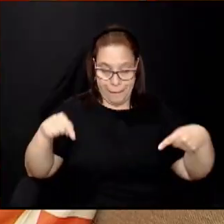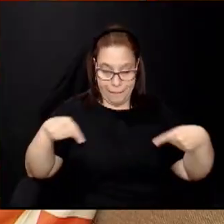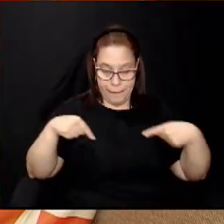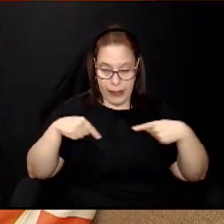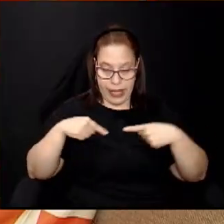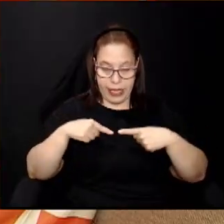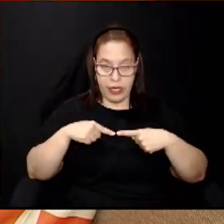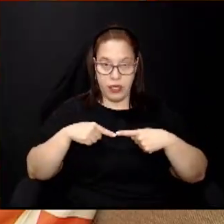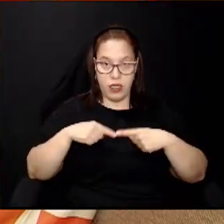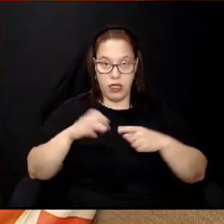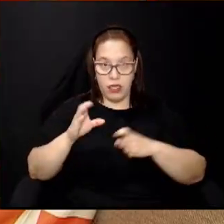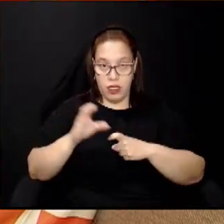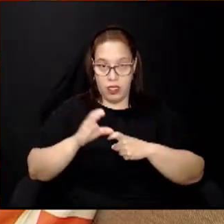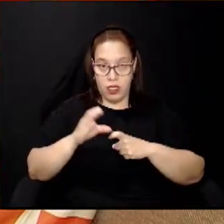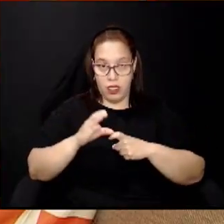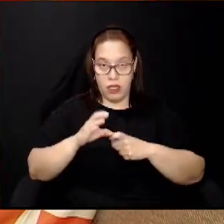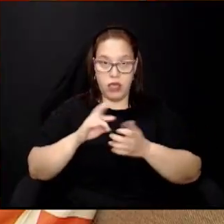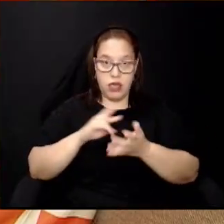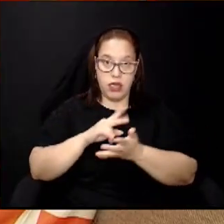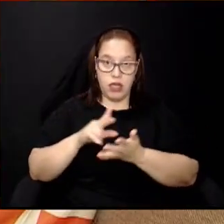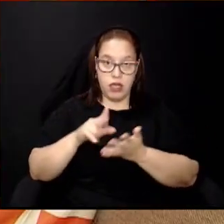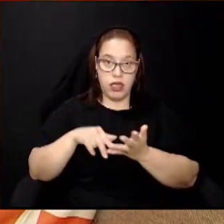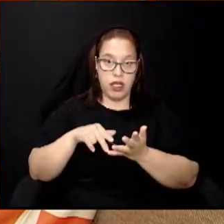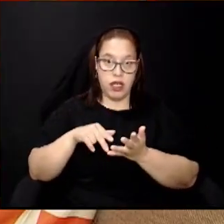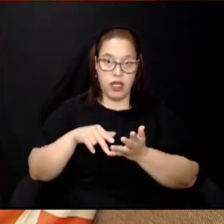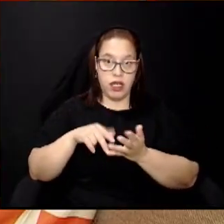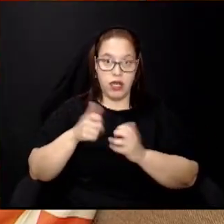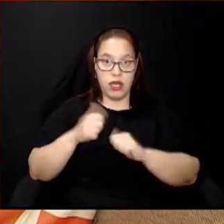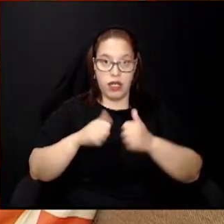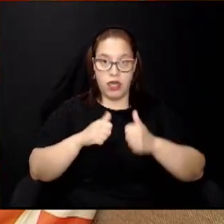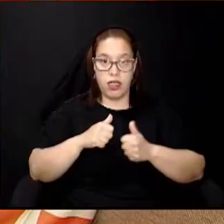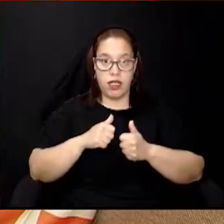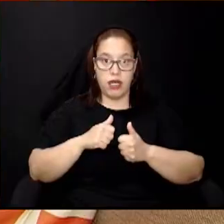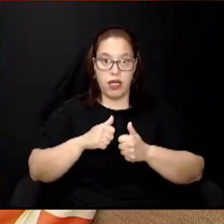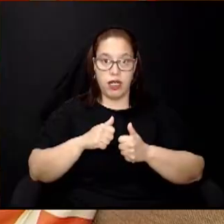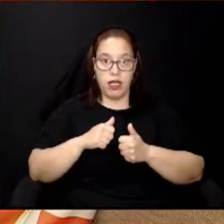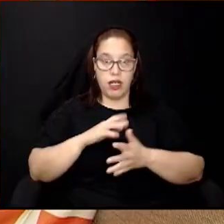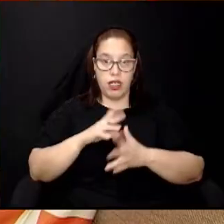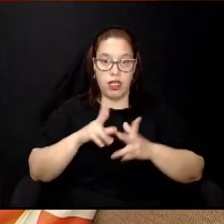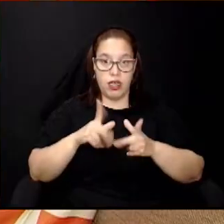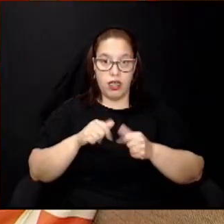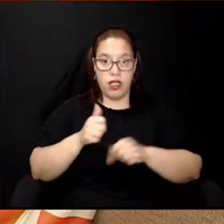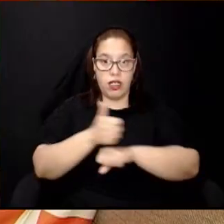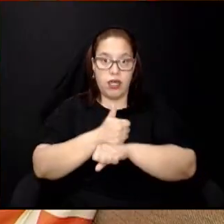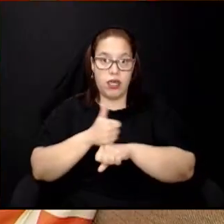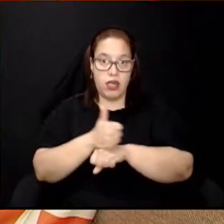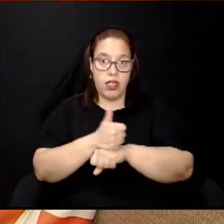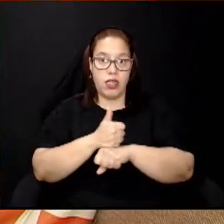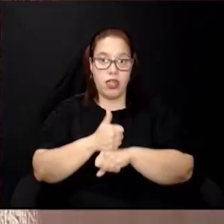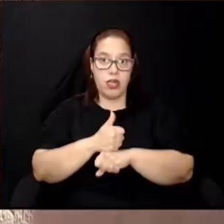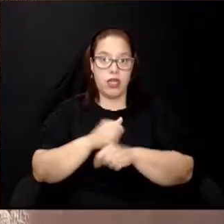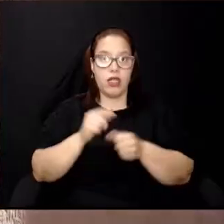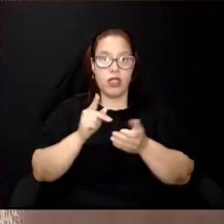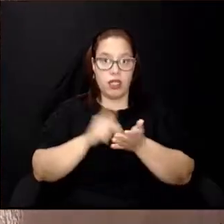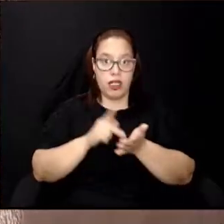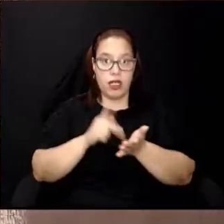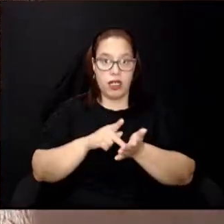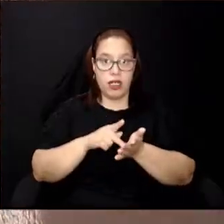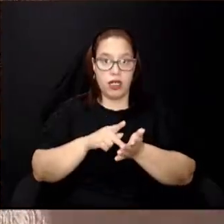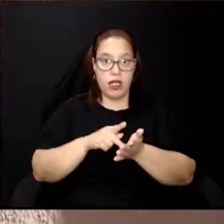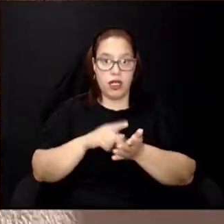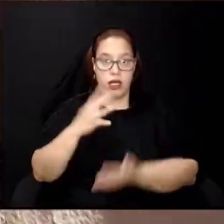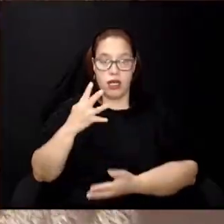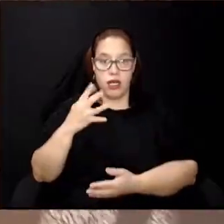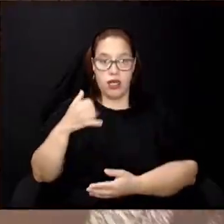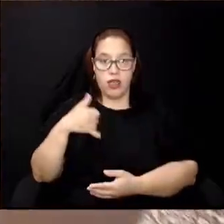clínica multidisciplinar, ele passou pela avaliação de todos esses profissionais, então realmente, né, com 4 anos e meio